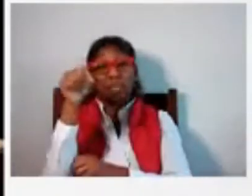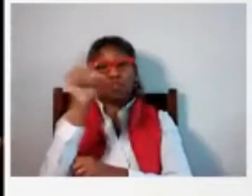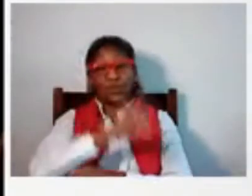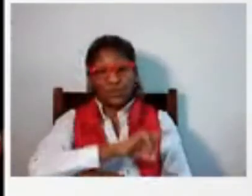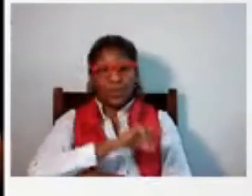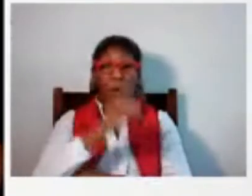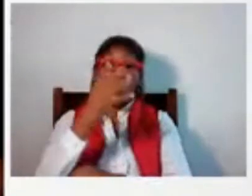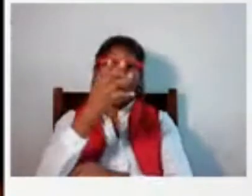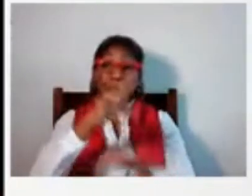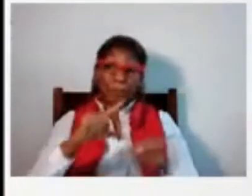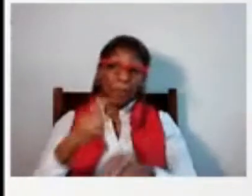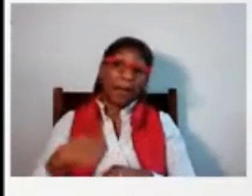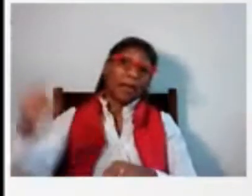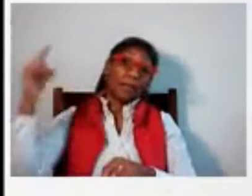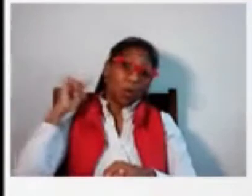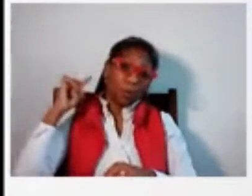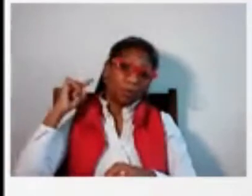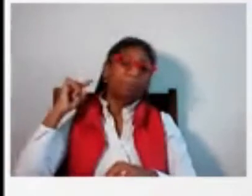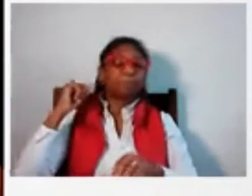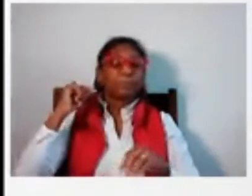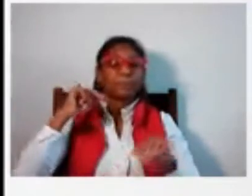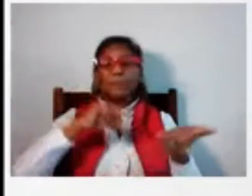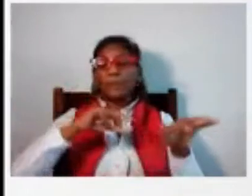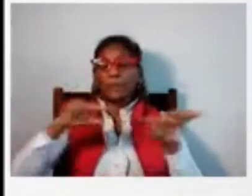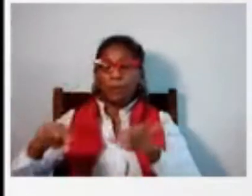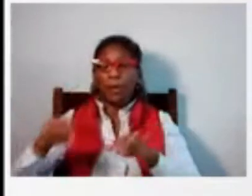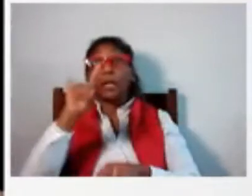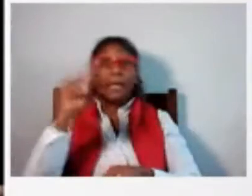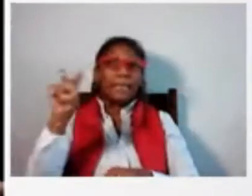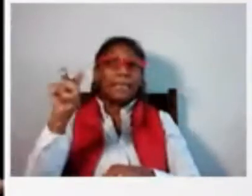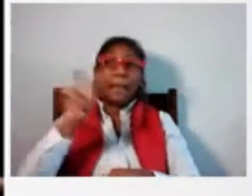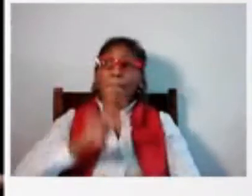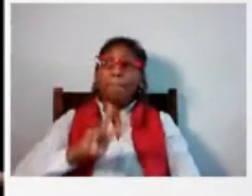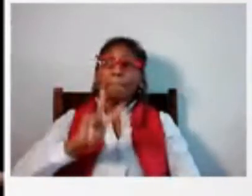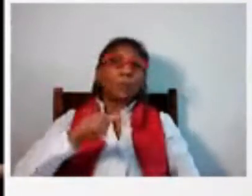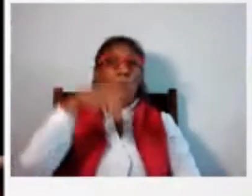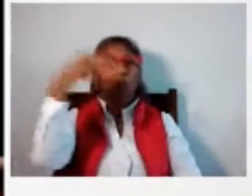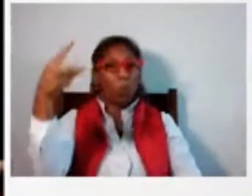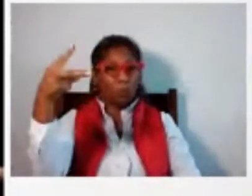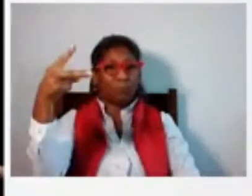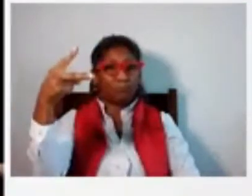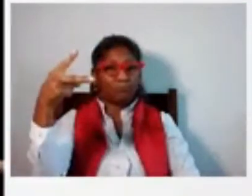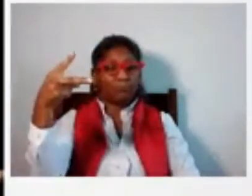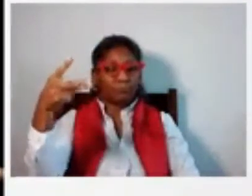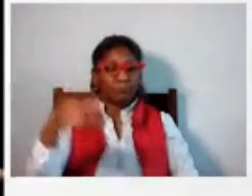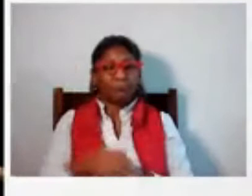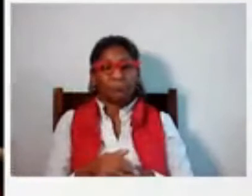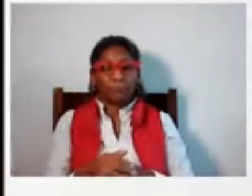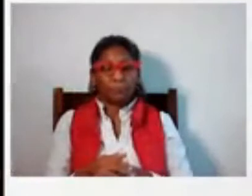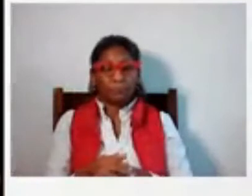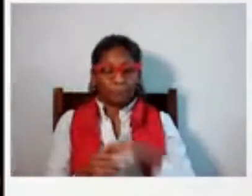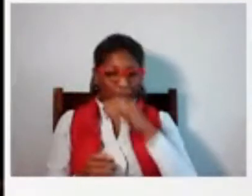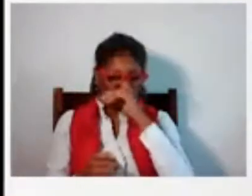semana anterior e foram para 15. A macro-região missioneira, em número de internados por